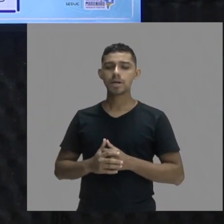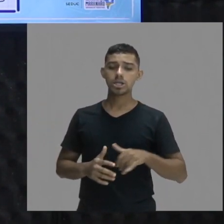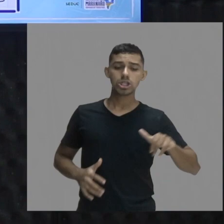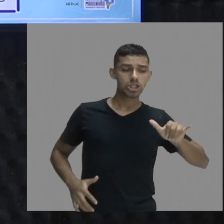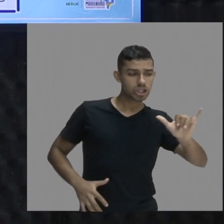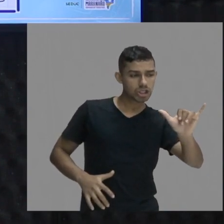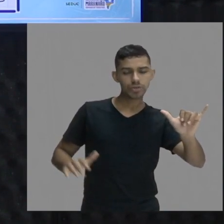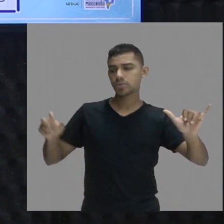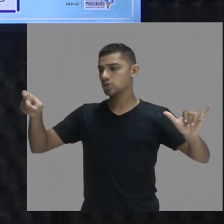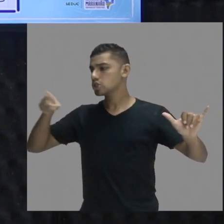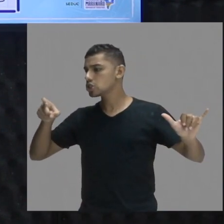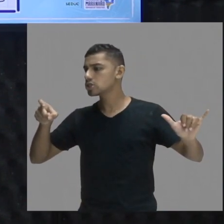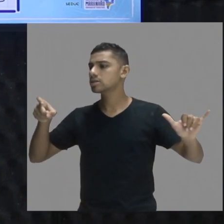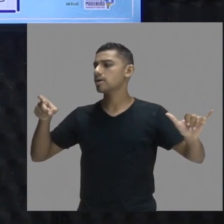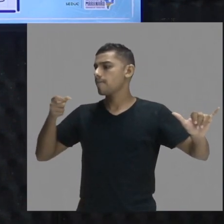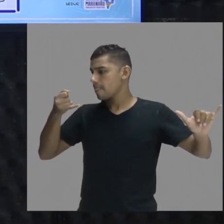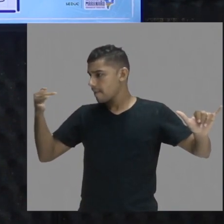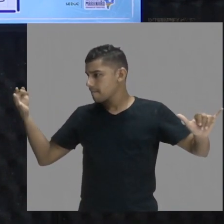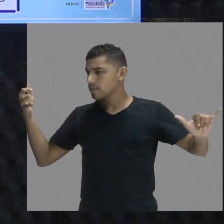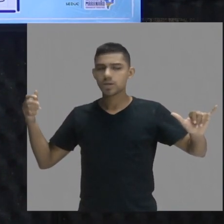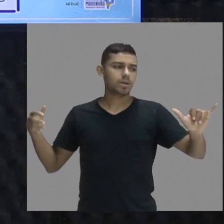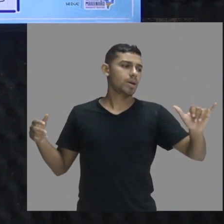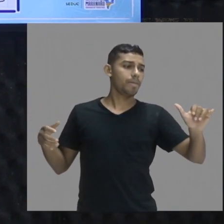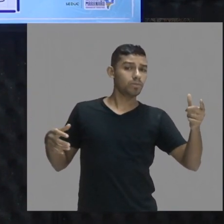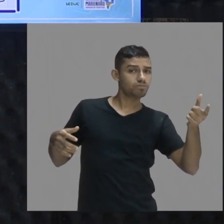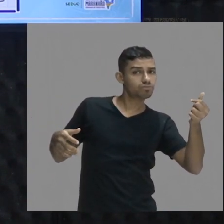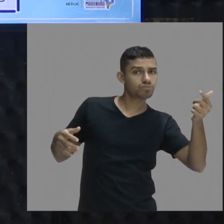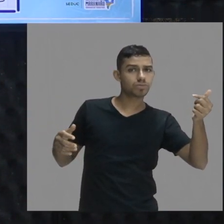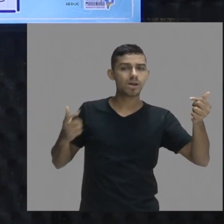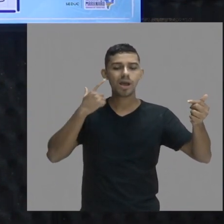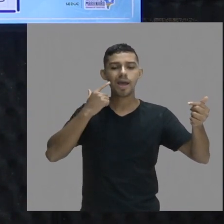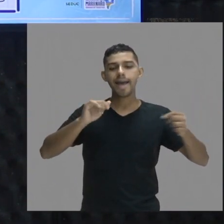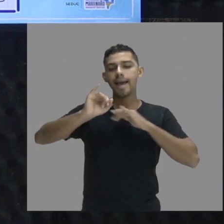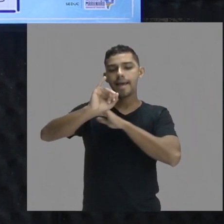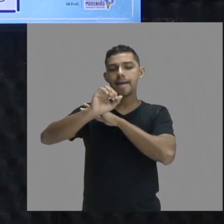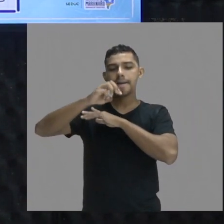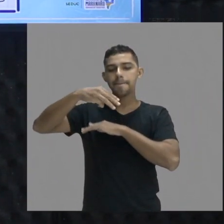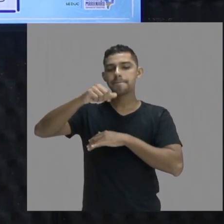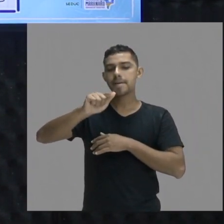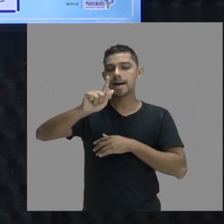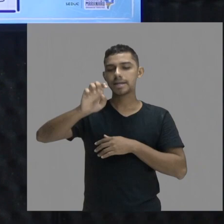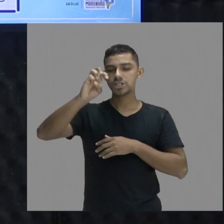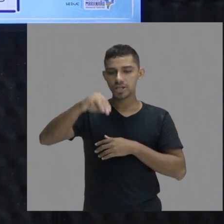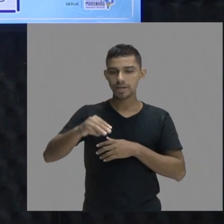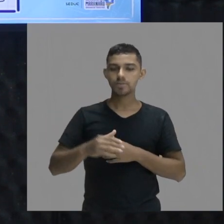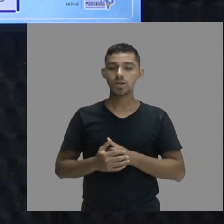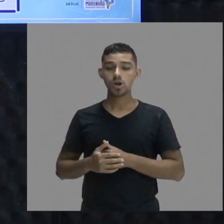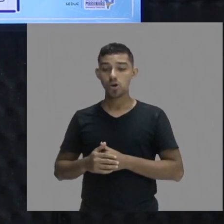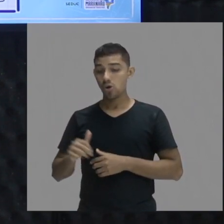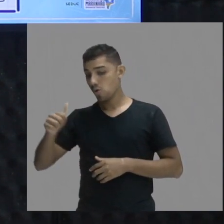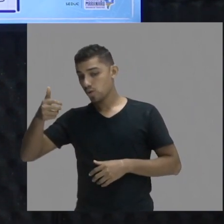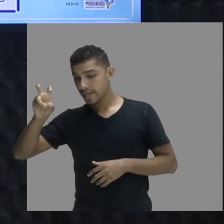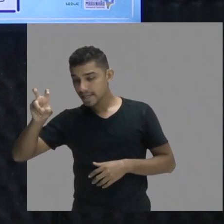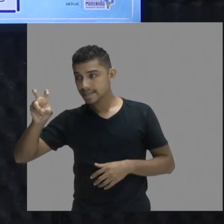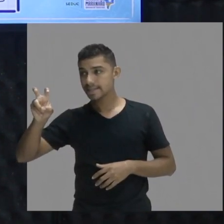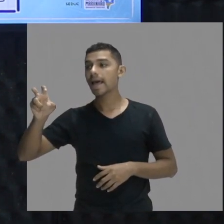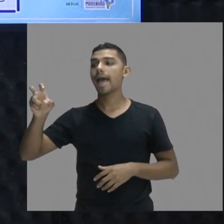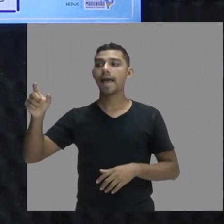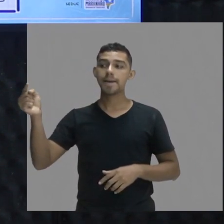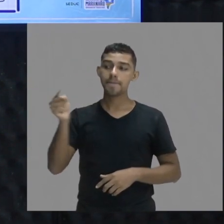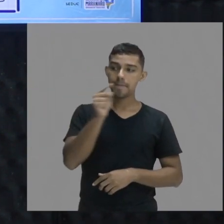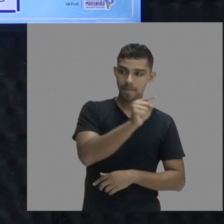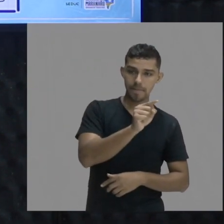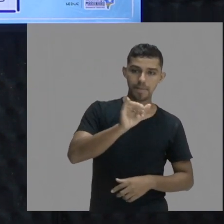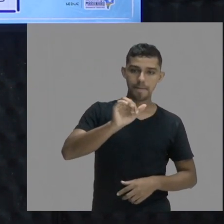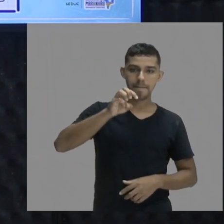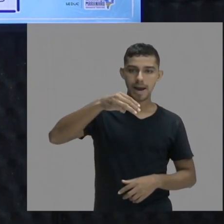X você vai ter um valor de Y que nós chamamos de imagem, né? O 15 é a imagem do 10, o 22,50 é a imagem